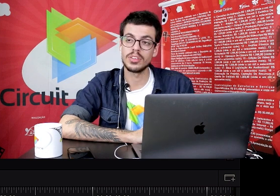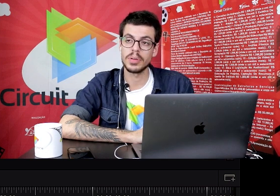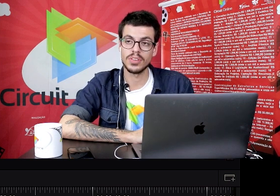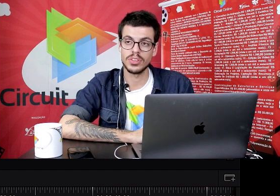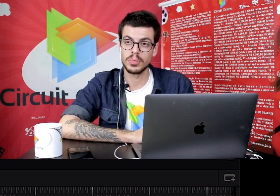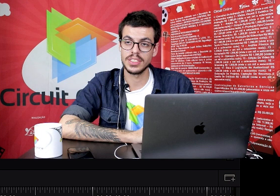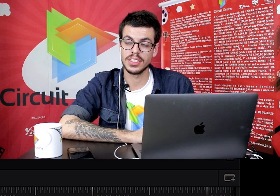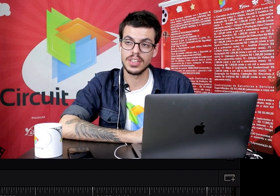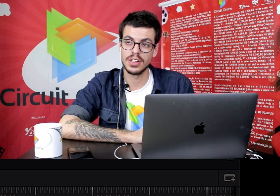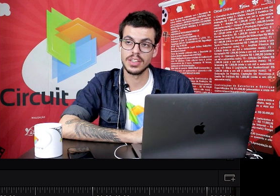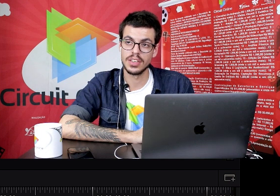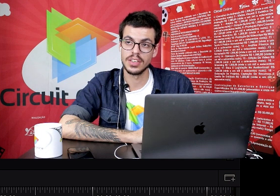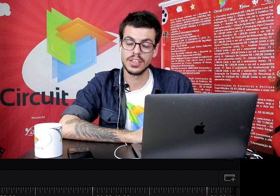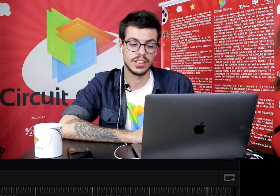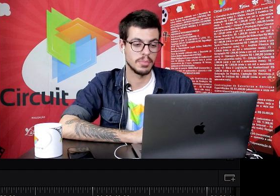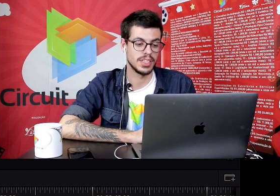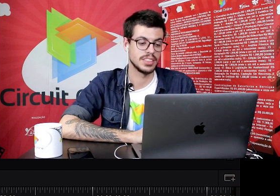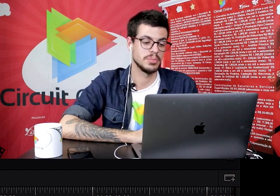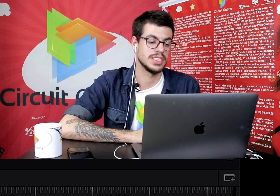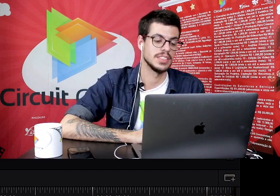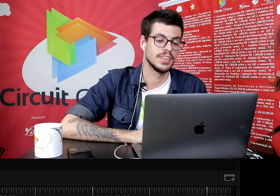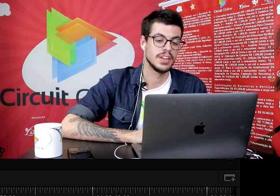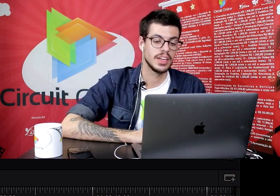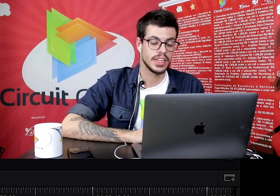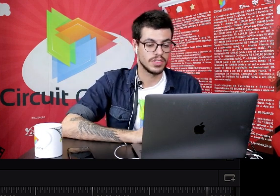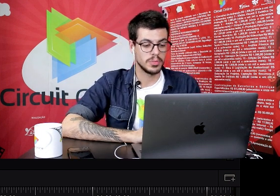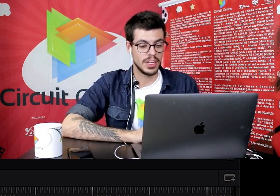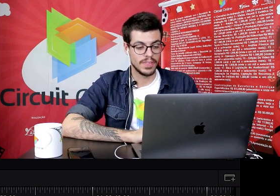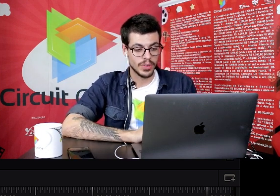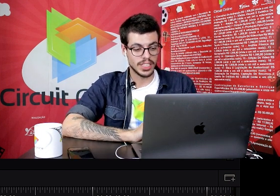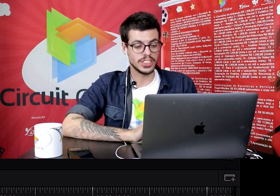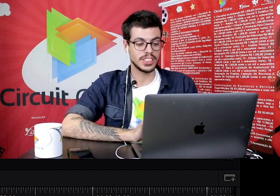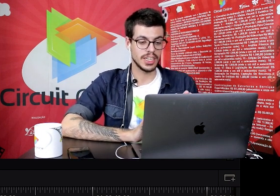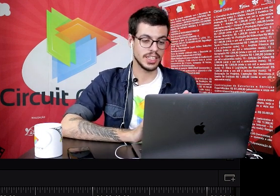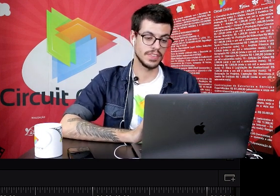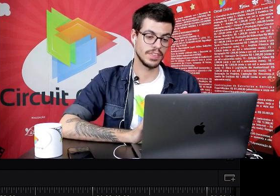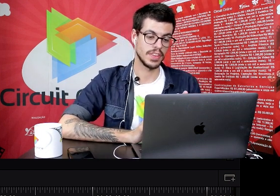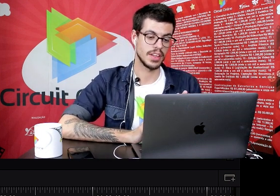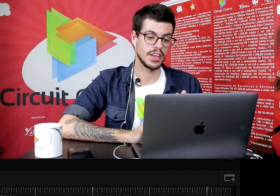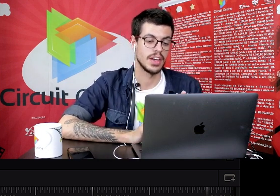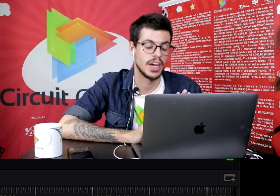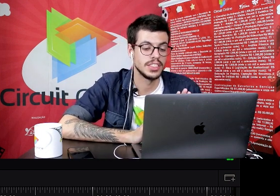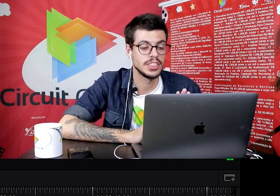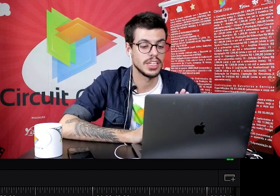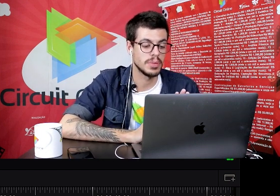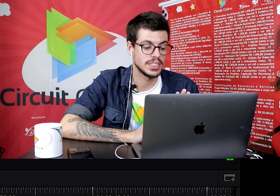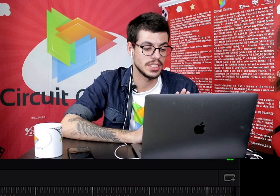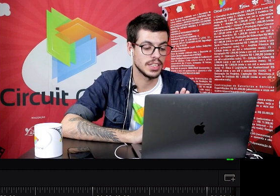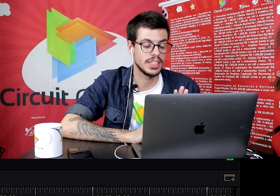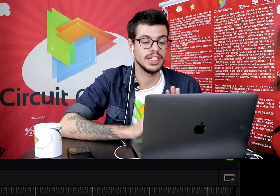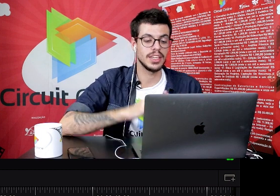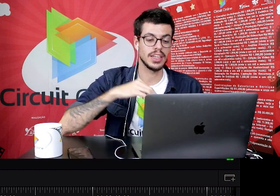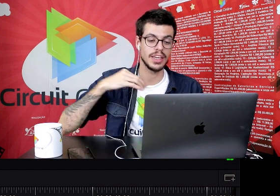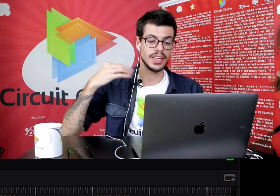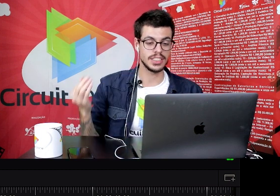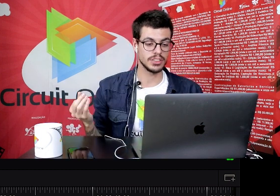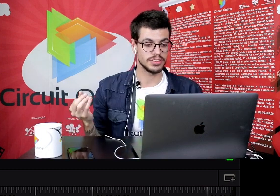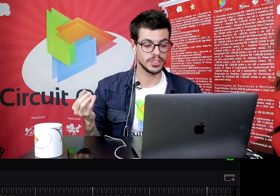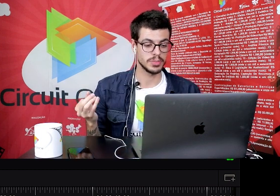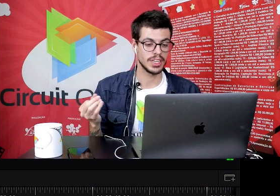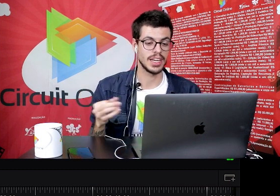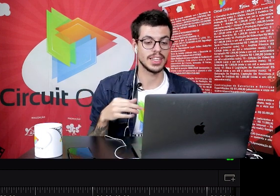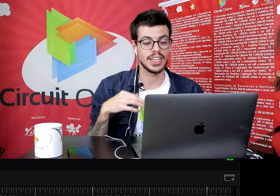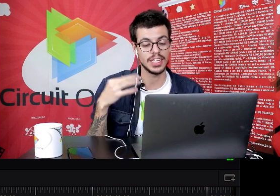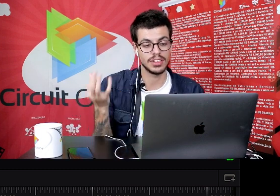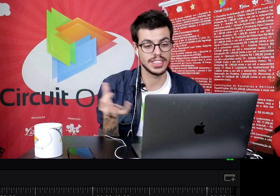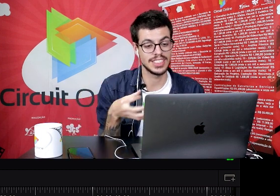Eles não estão pegando áudio do PC, né? Não. Tá, beleza, não precisa. Então vamos lá. O que a gente tem aqui? A gente tem uma cena que inicia o